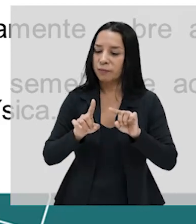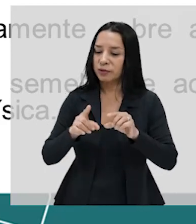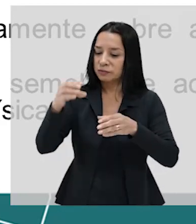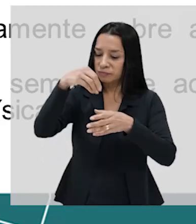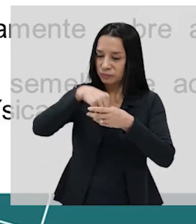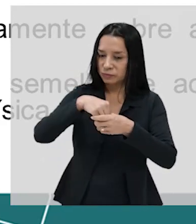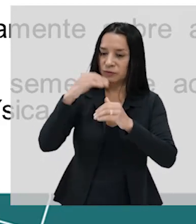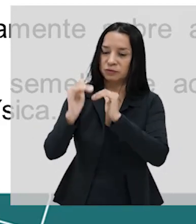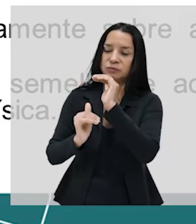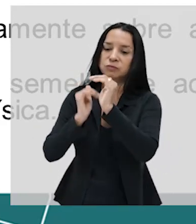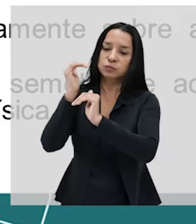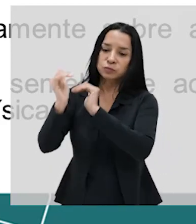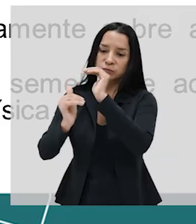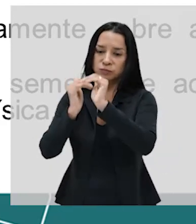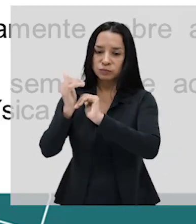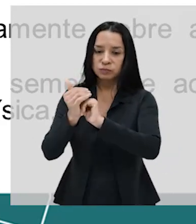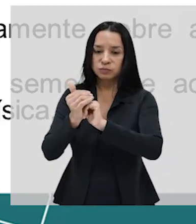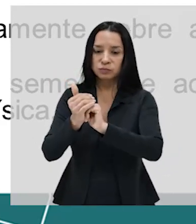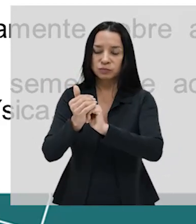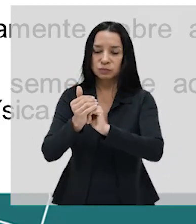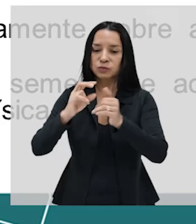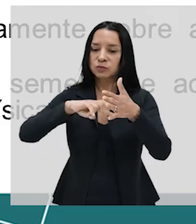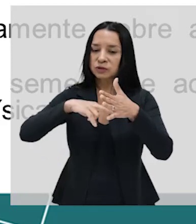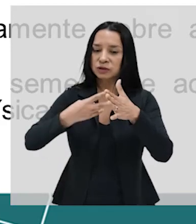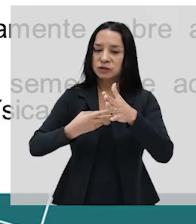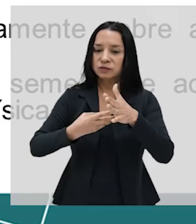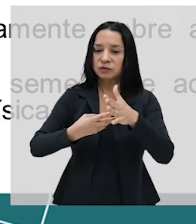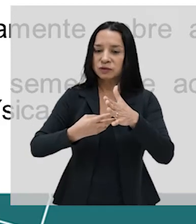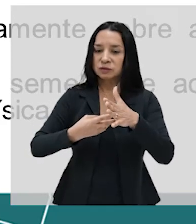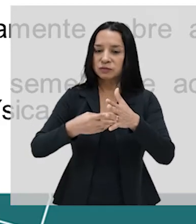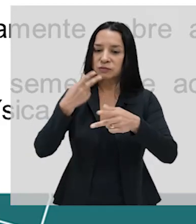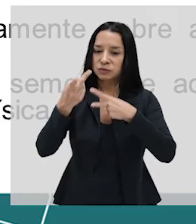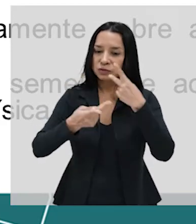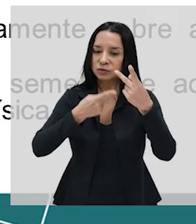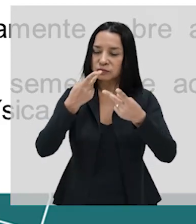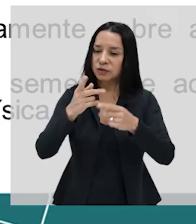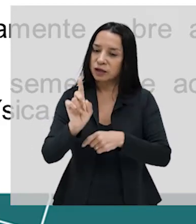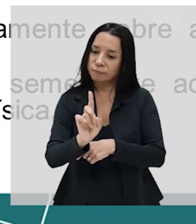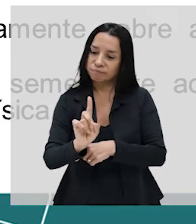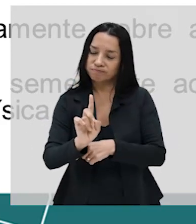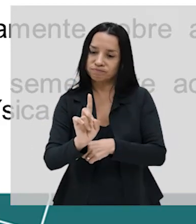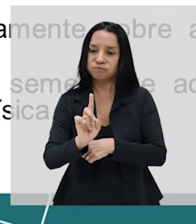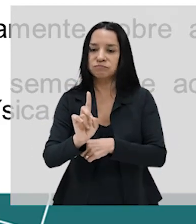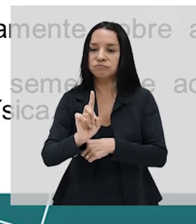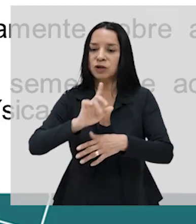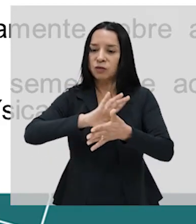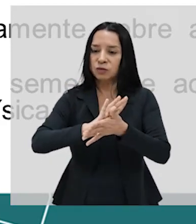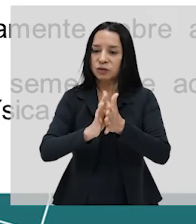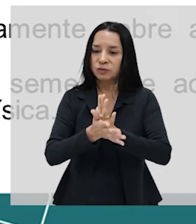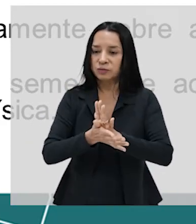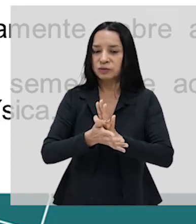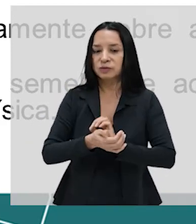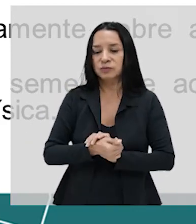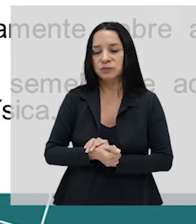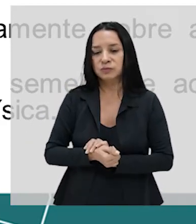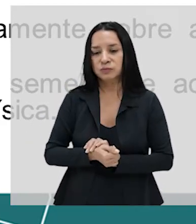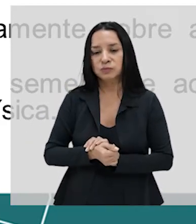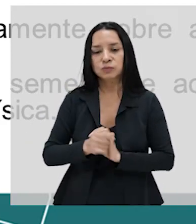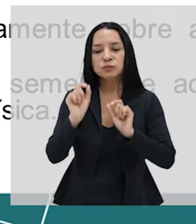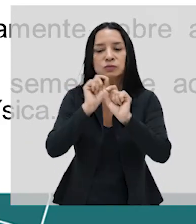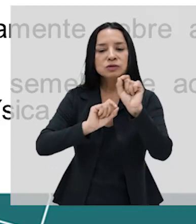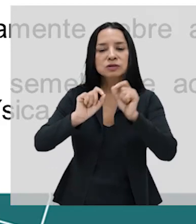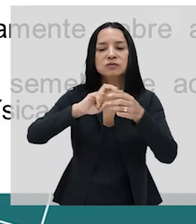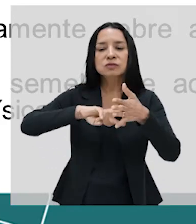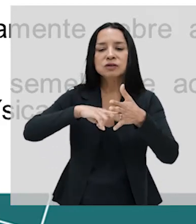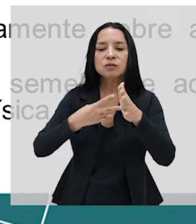parte do processo, tá? No sentido de dizer não aos preconceitos, ao óbvio, ao senso comum. Isso significa